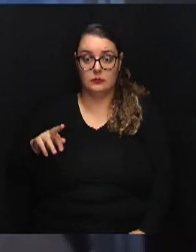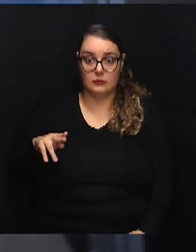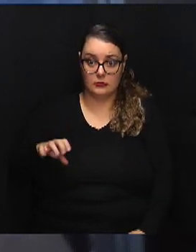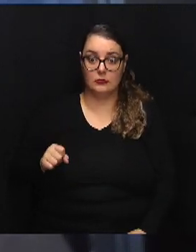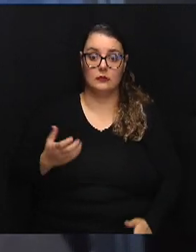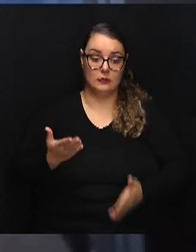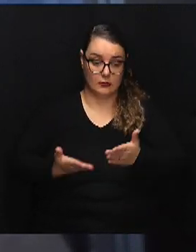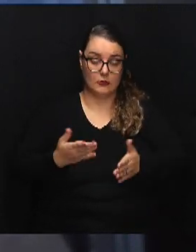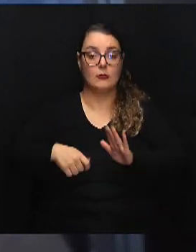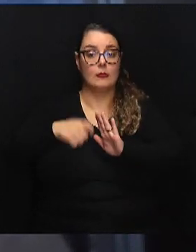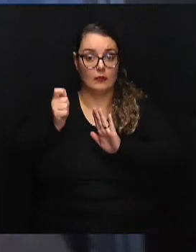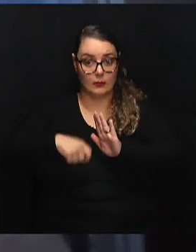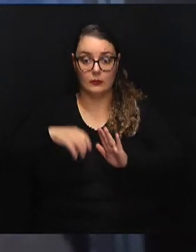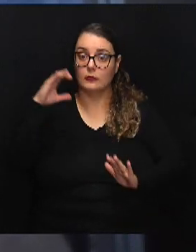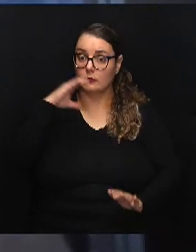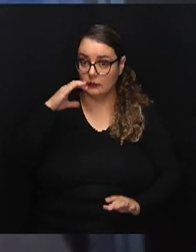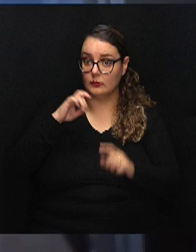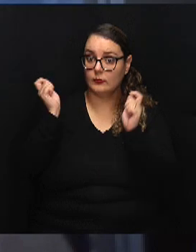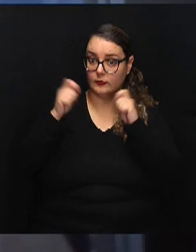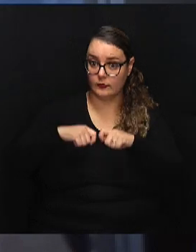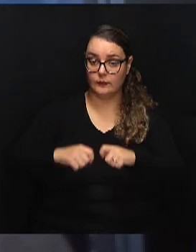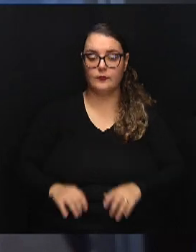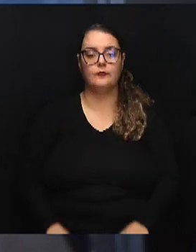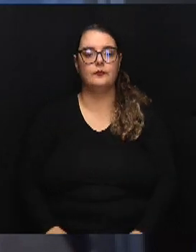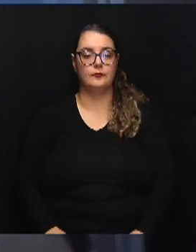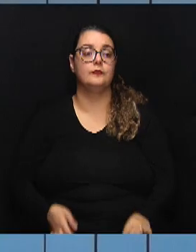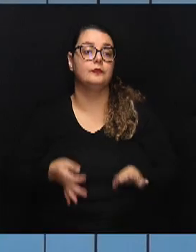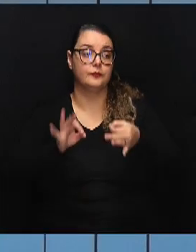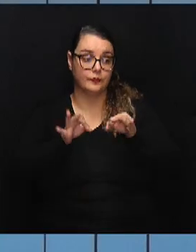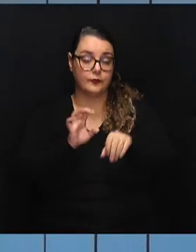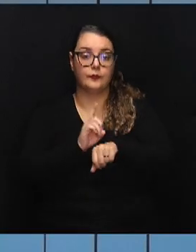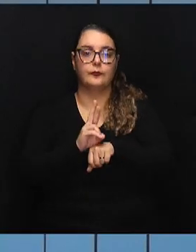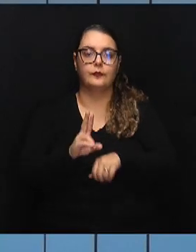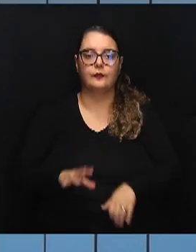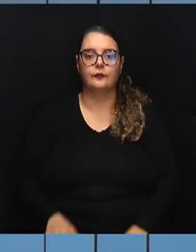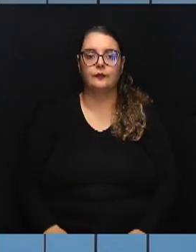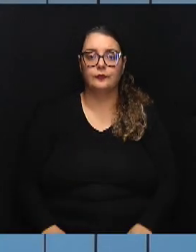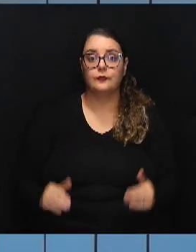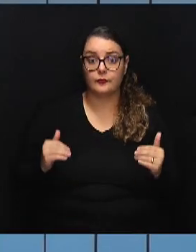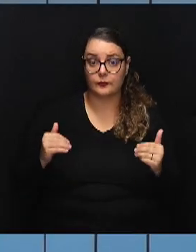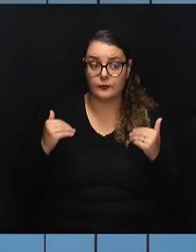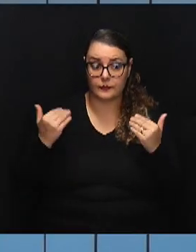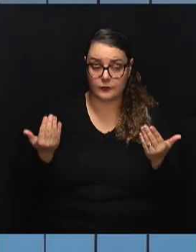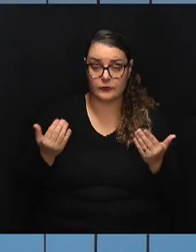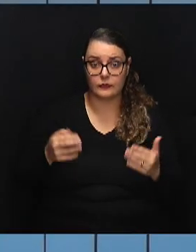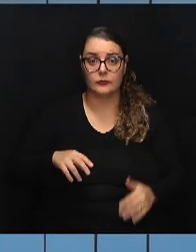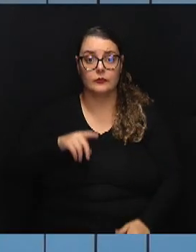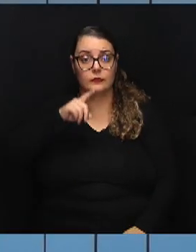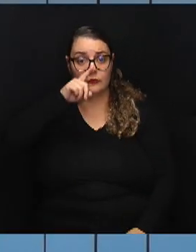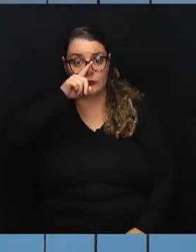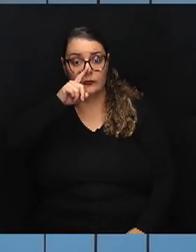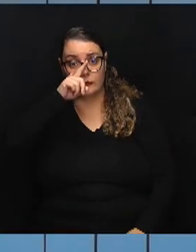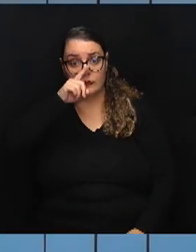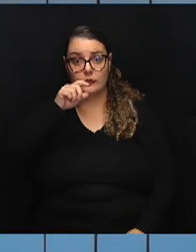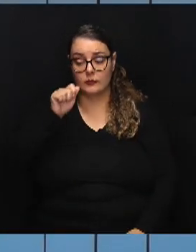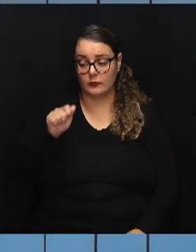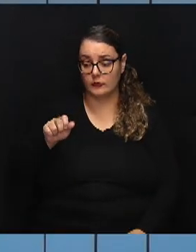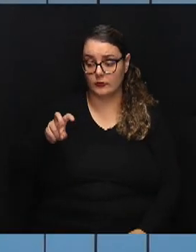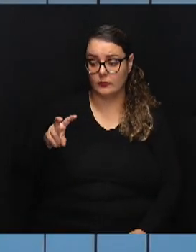ser efetivado o mais rápido possível. Com certeza, doutora. E quais são os fatores de risco para o